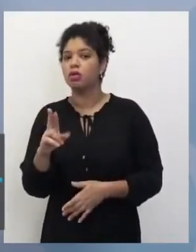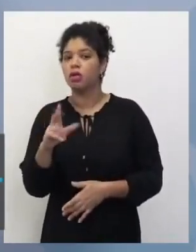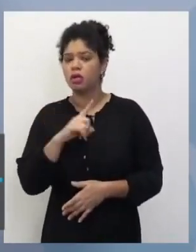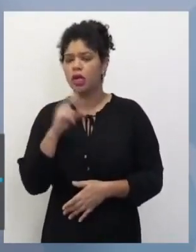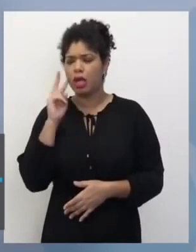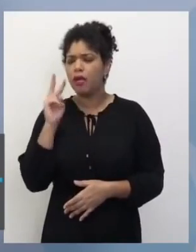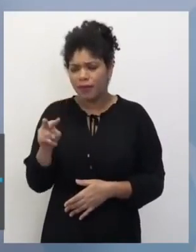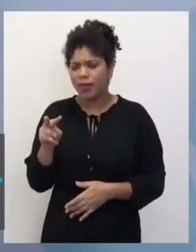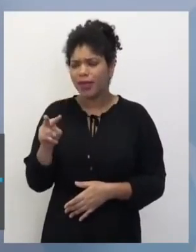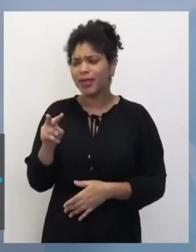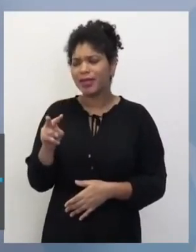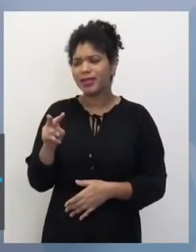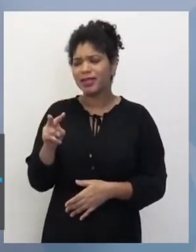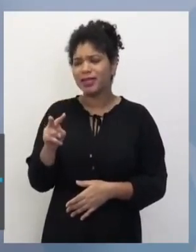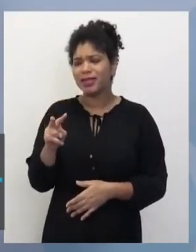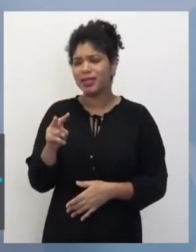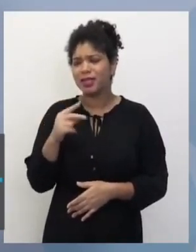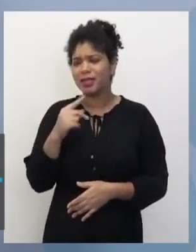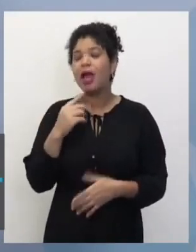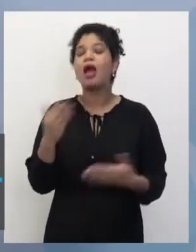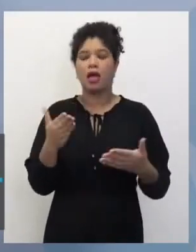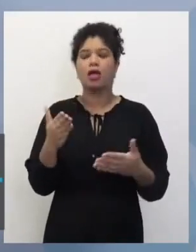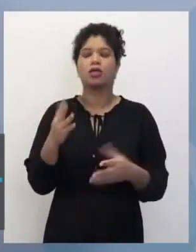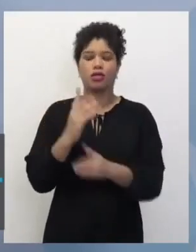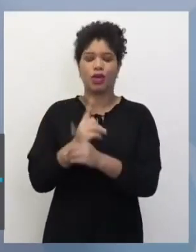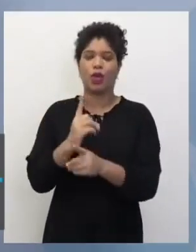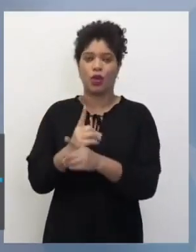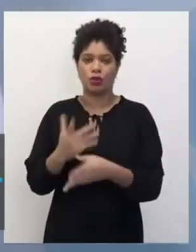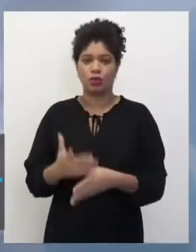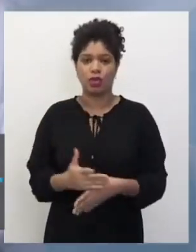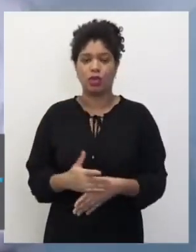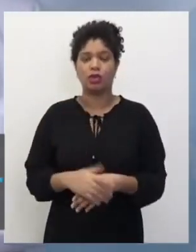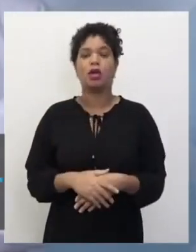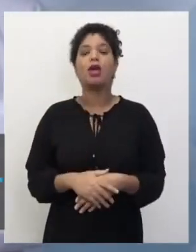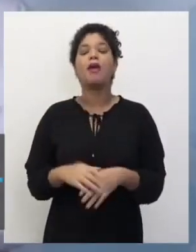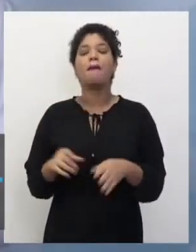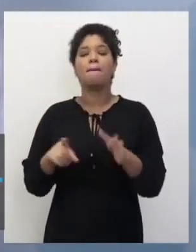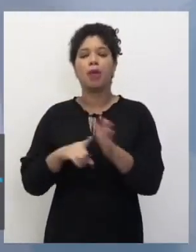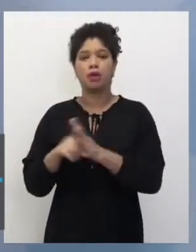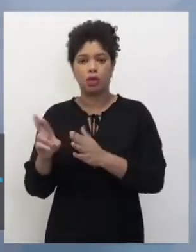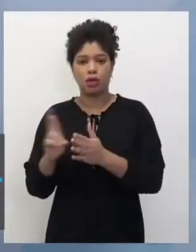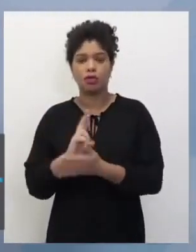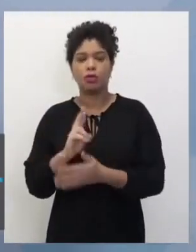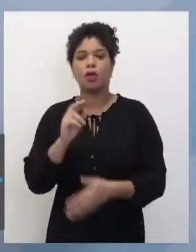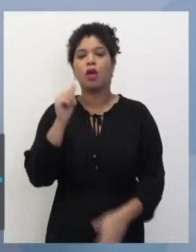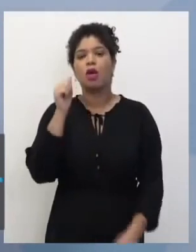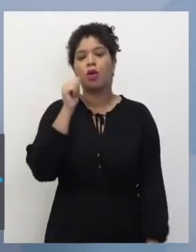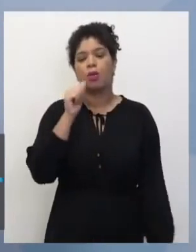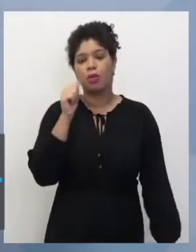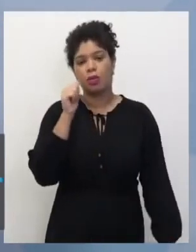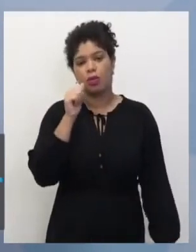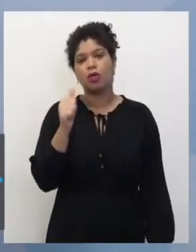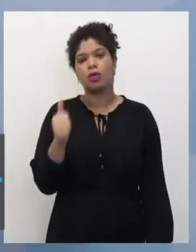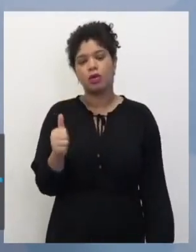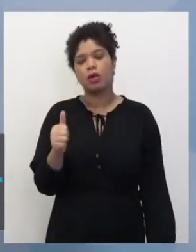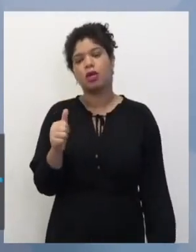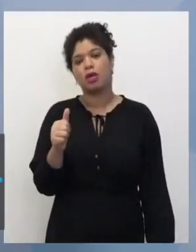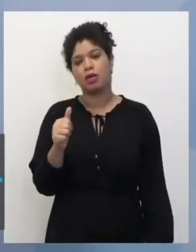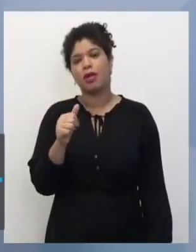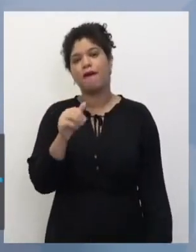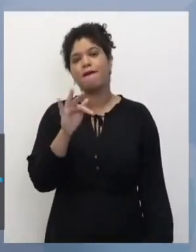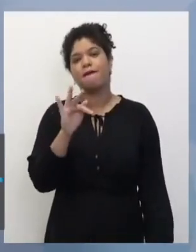lembro que eu vi. Aqui, formato de perguntas e respostas, da professora Fernanda, provavelmente os educandos dela lá